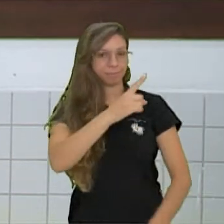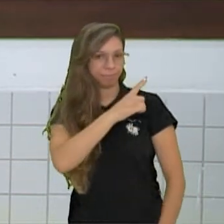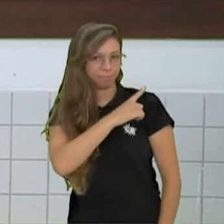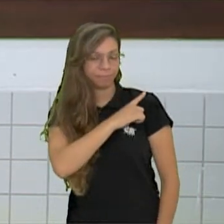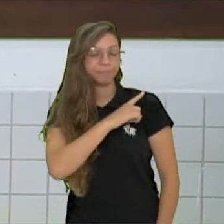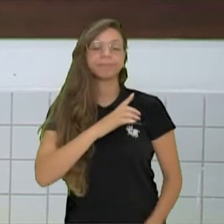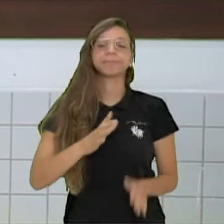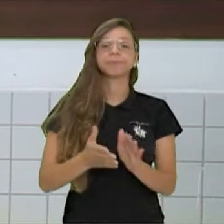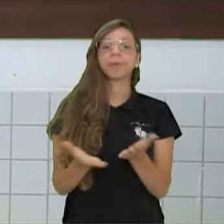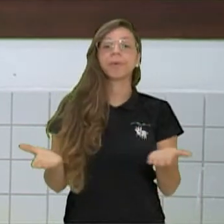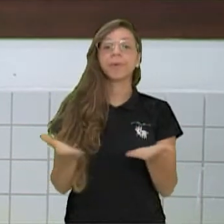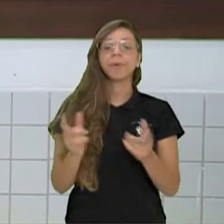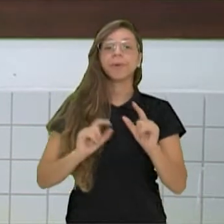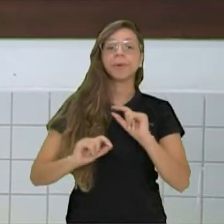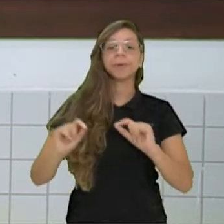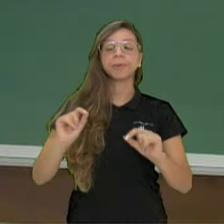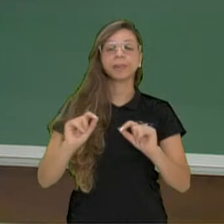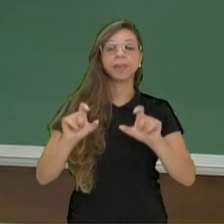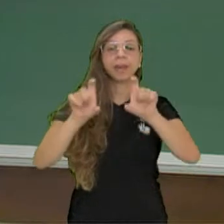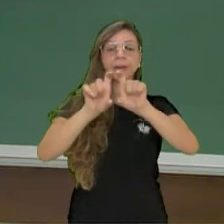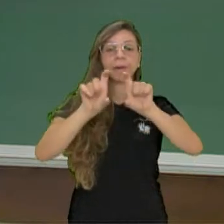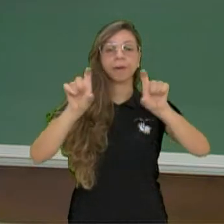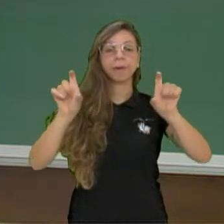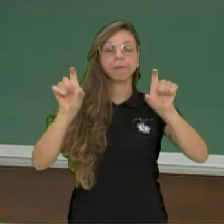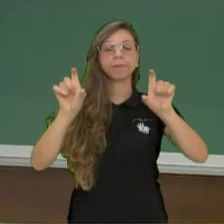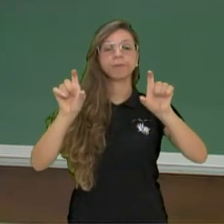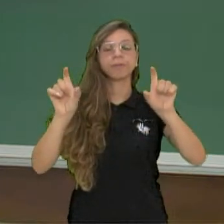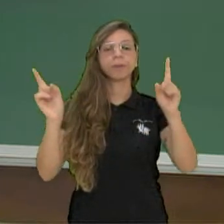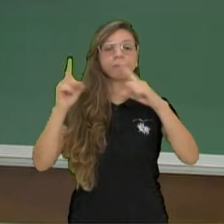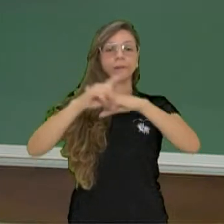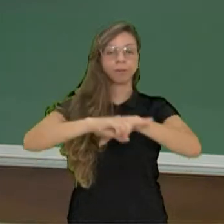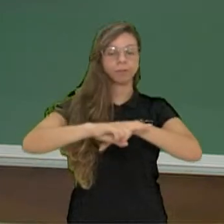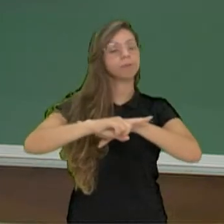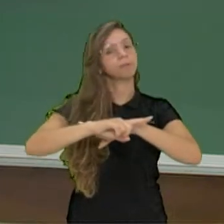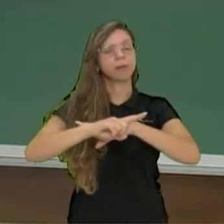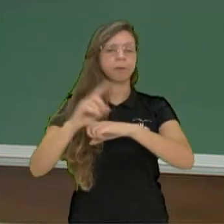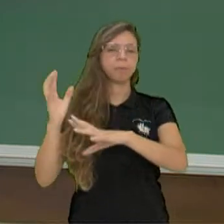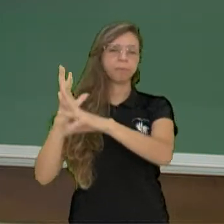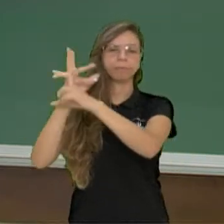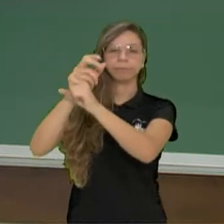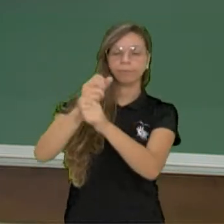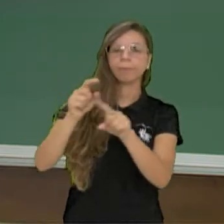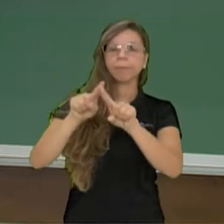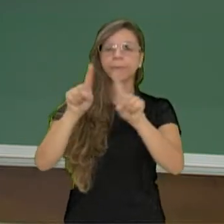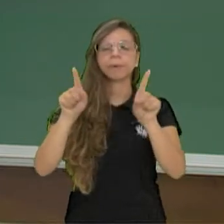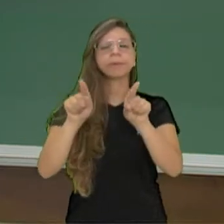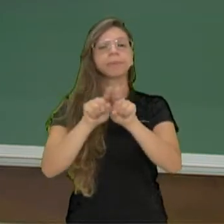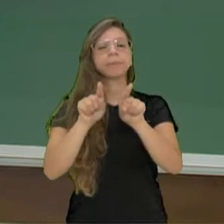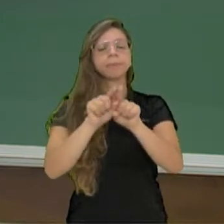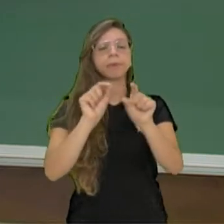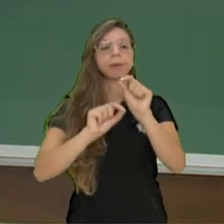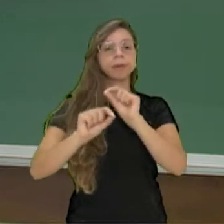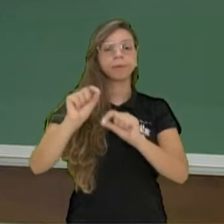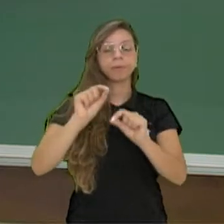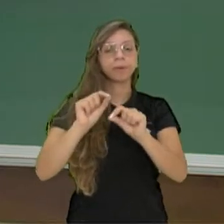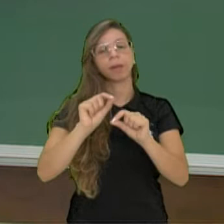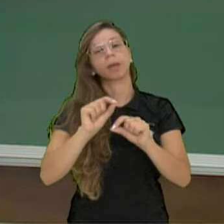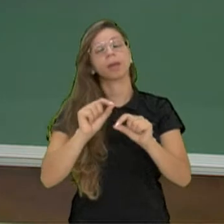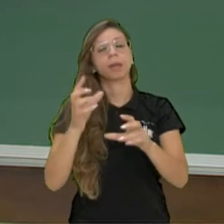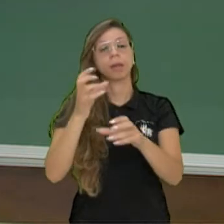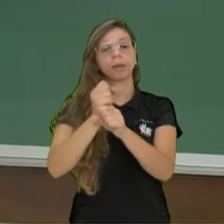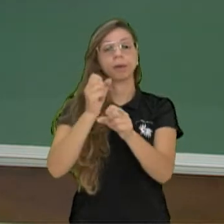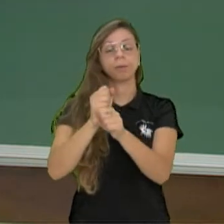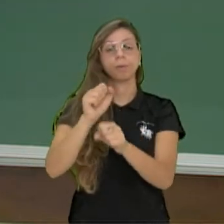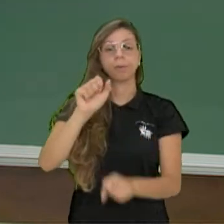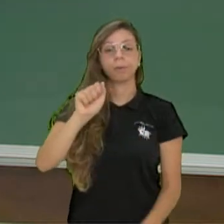falar de função inversa, ainda aula de retomada de função inversa, mas sobre o cálculo algébrico. Mas